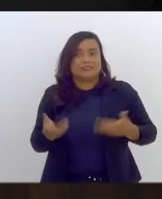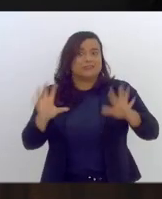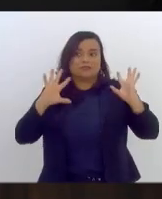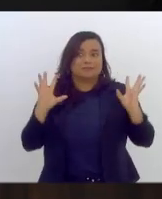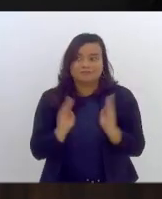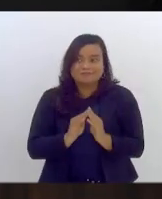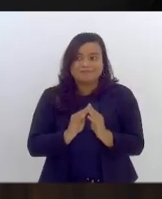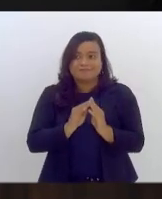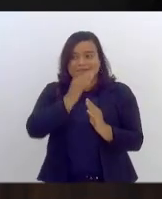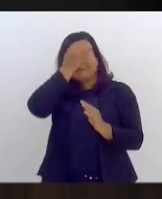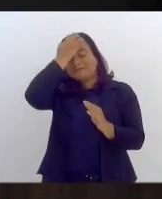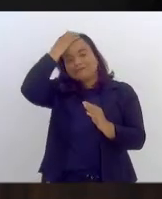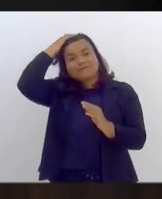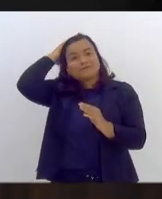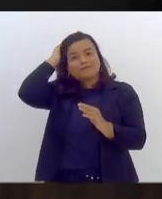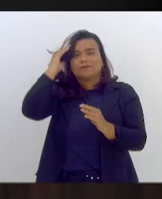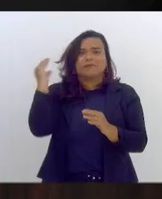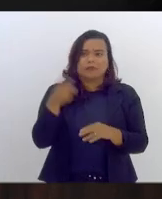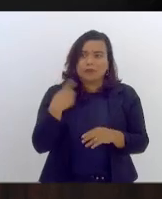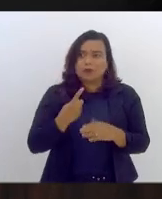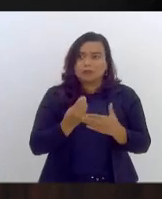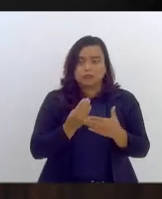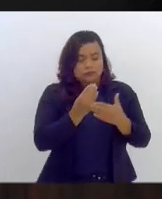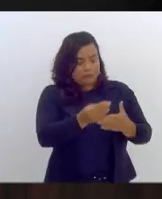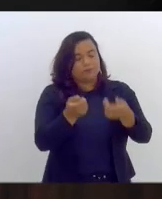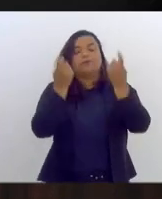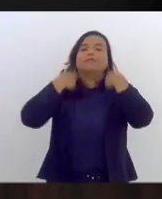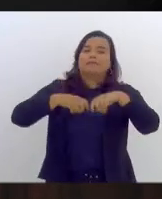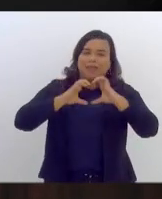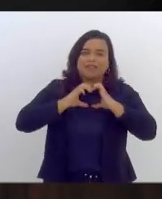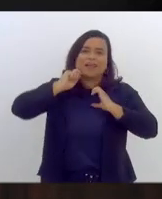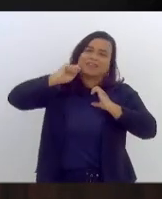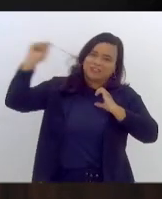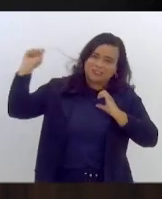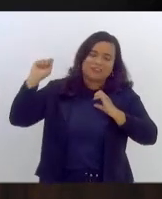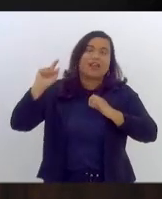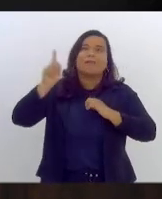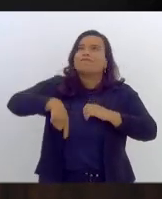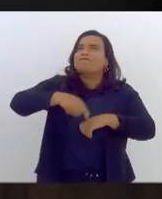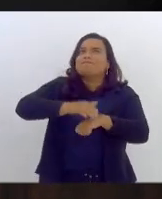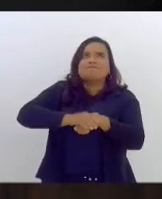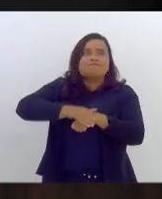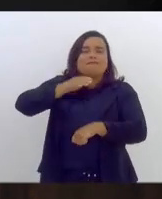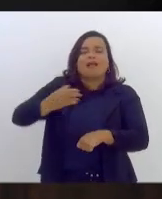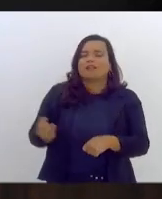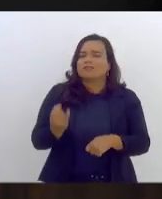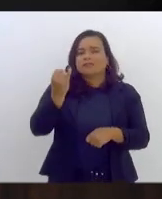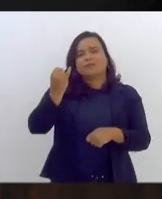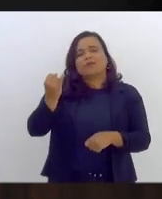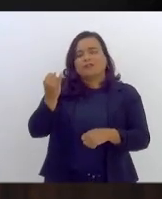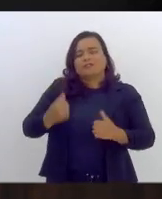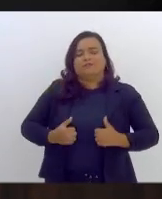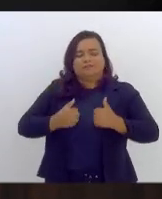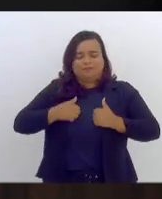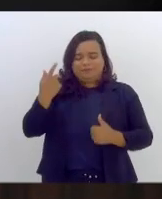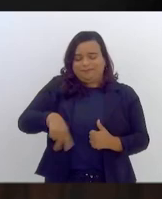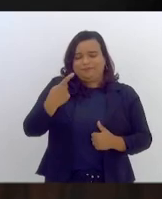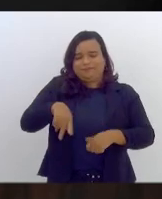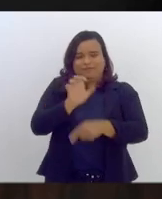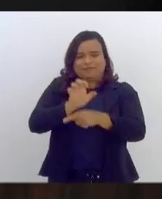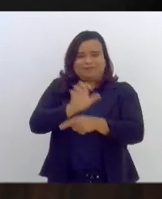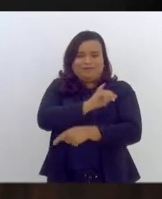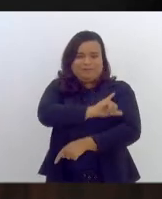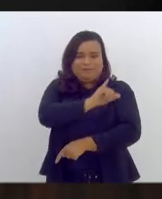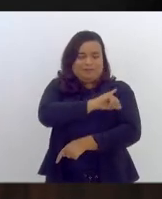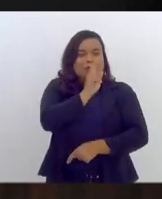gente. Aqui estamos na entrega da Medalha Tiradentes, maior honraria do Estado do Rio de Janeiro, para o professor